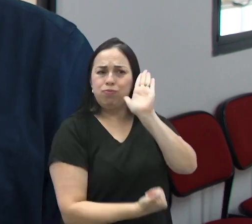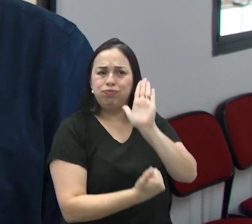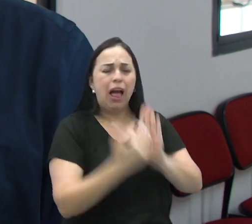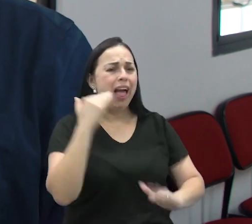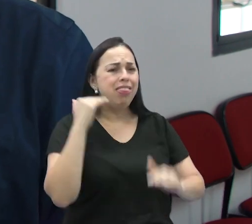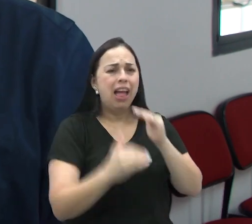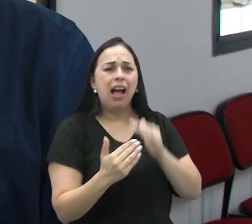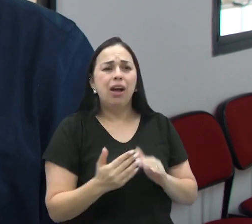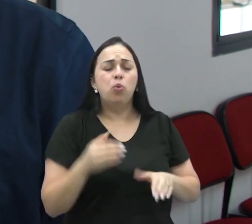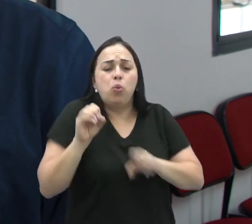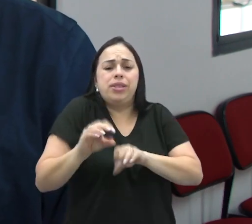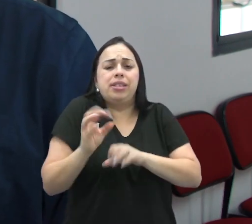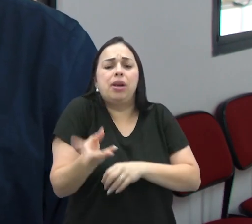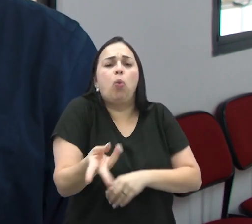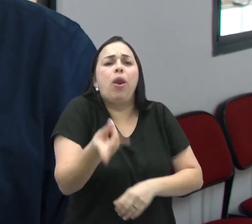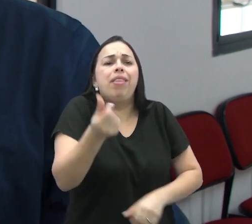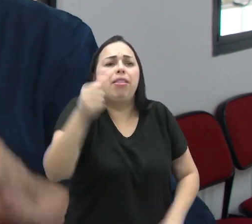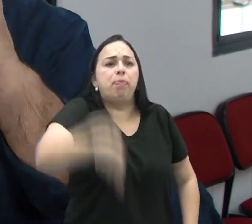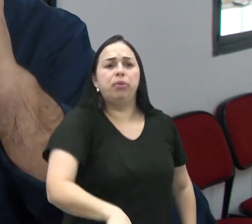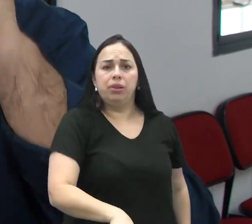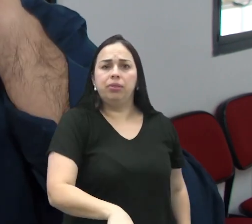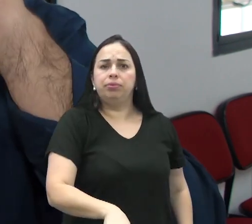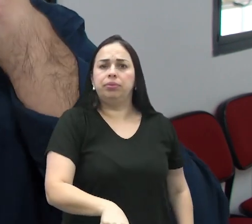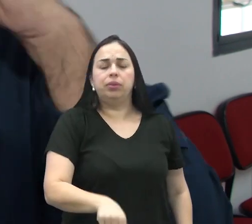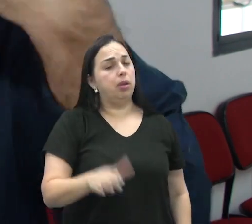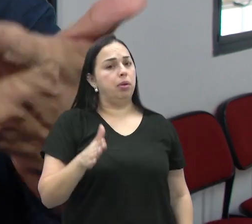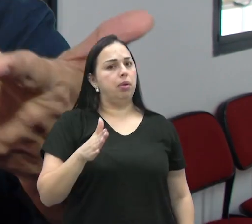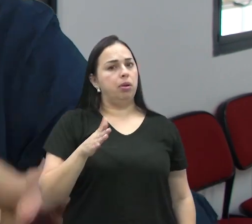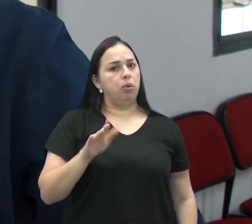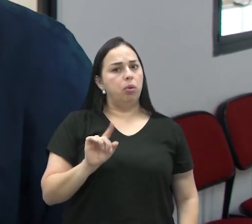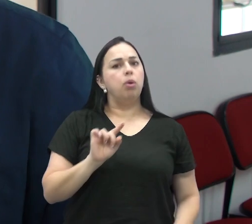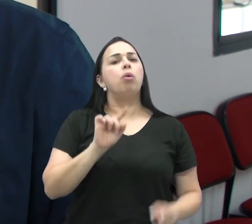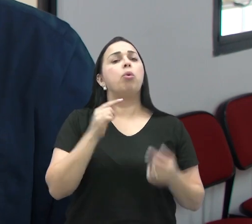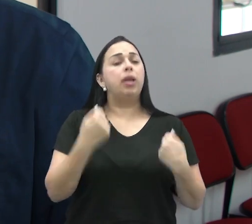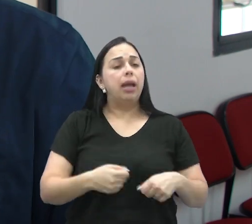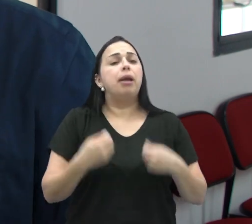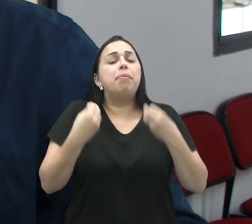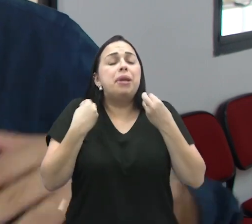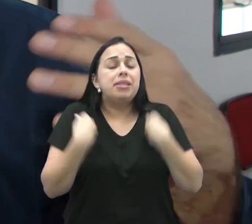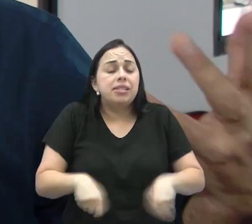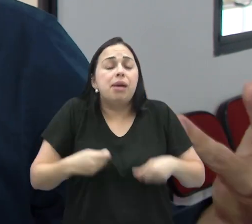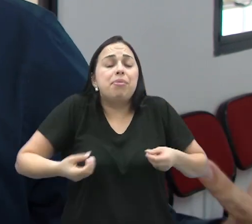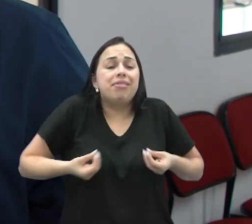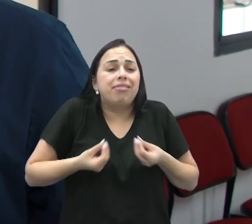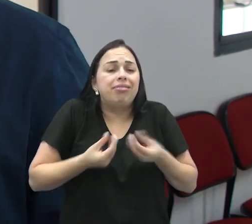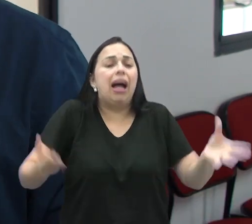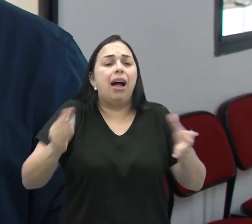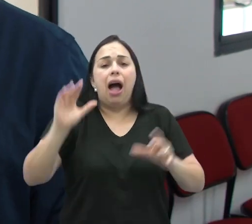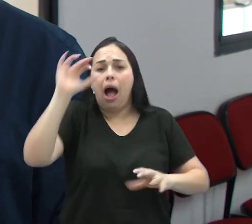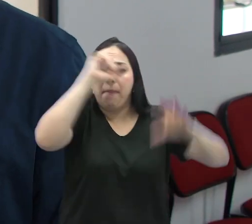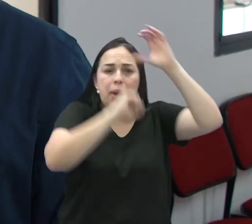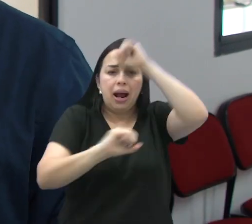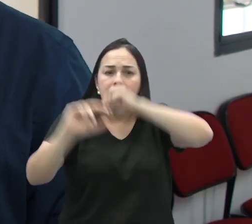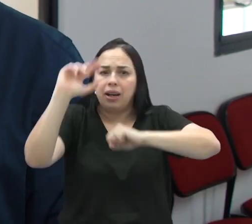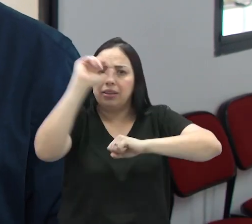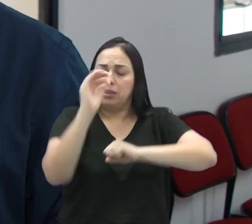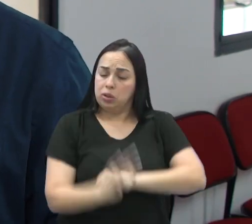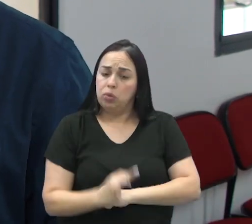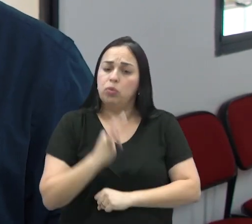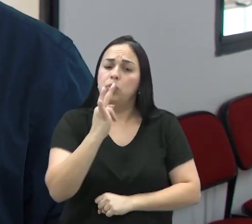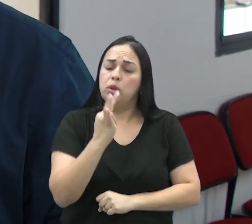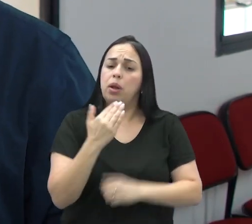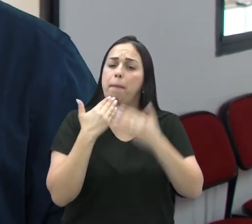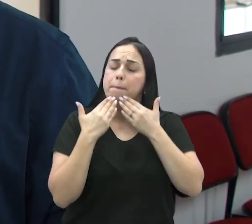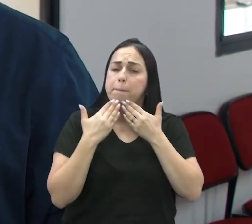mexe com a qualidade do ensino. E o objetivo é exatamente fazer o contrário, que é ampliar a possibilidade das pessoas aprenderem a pensar para